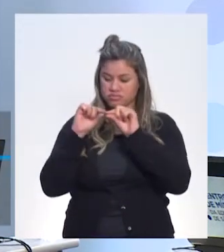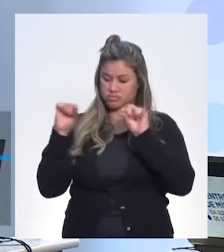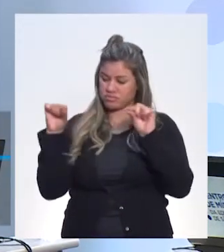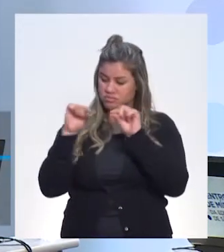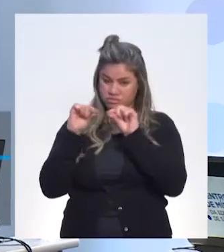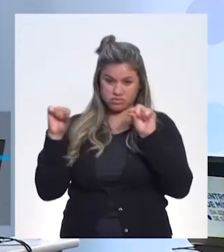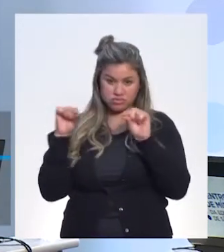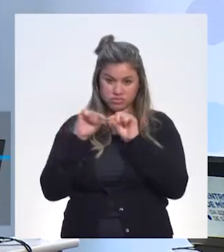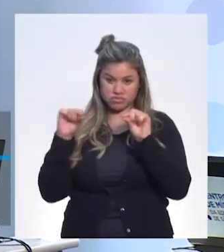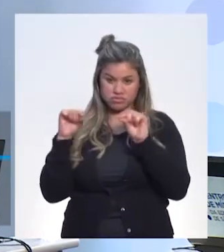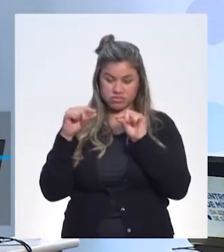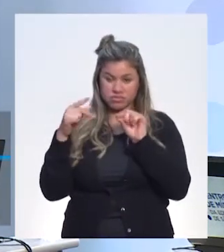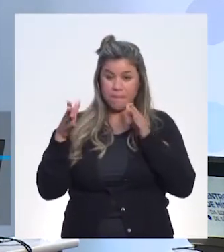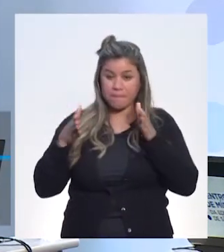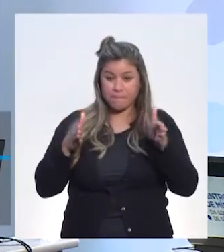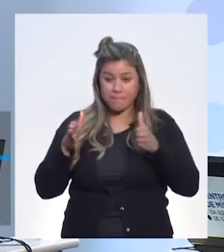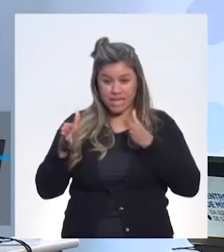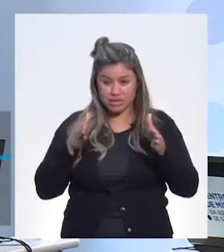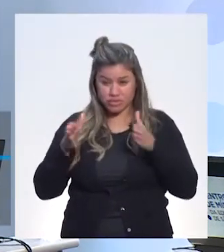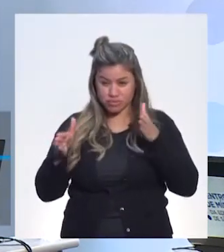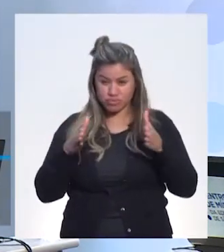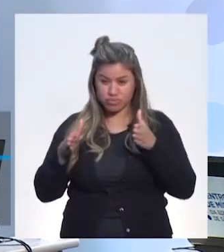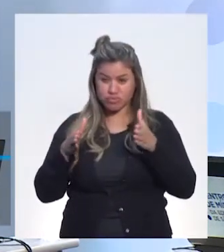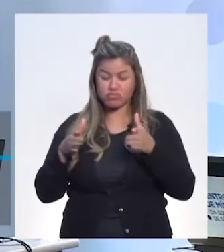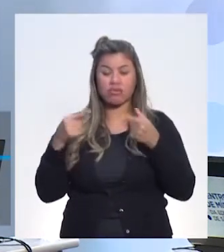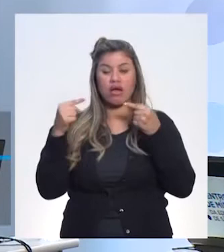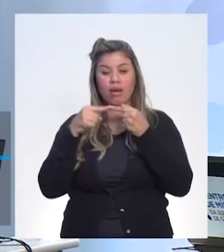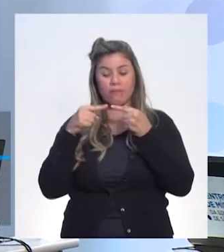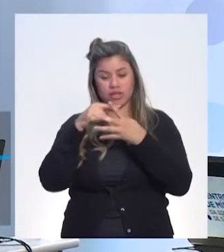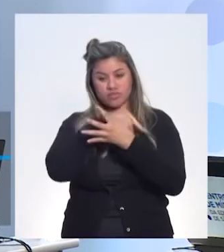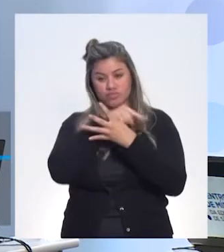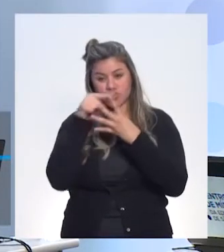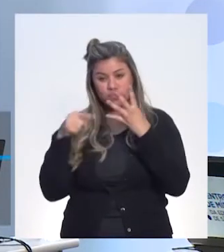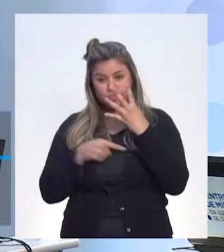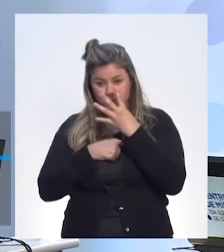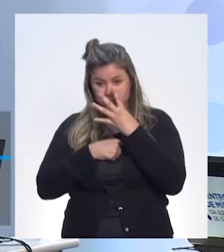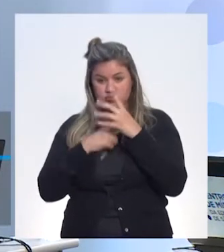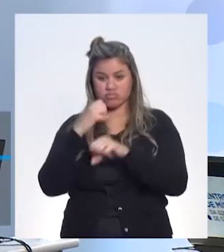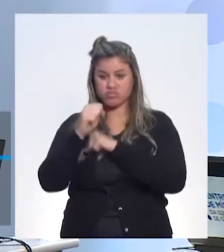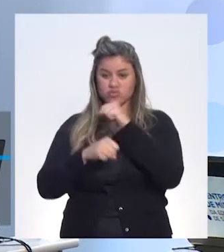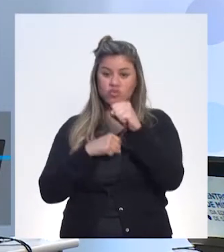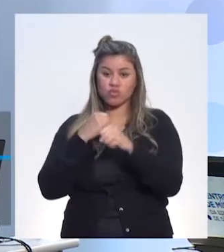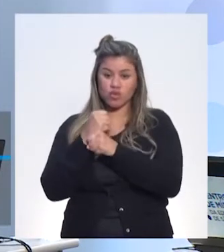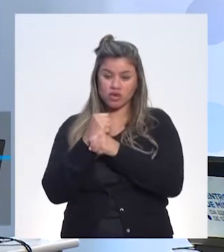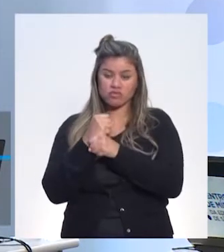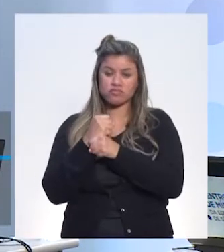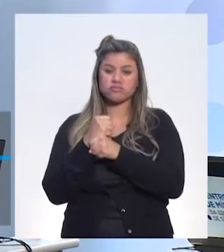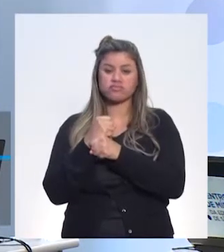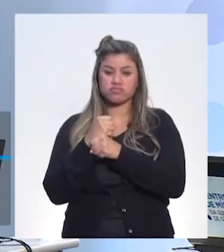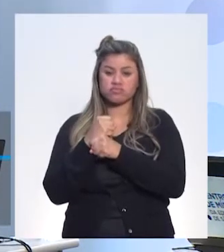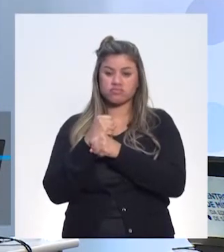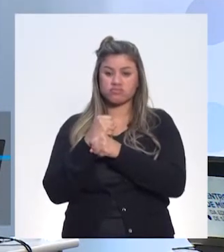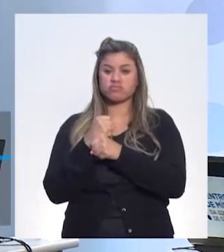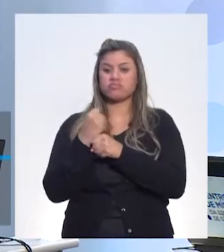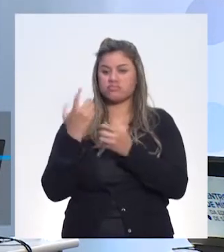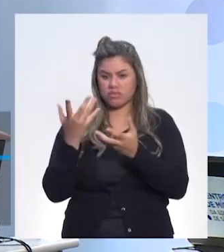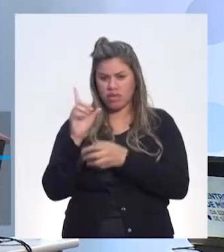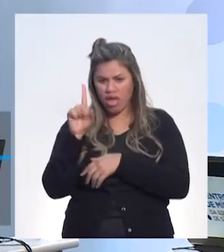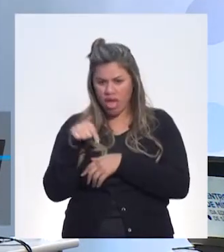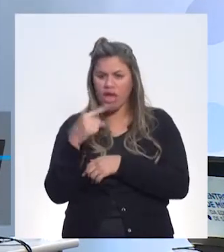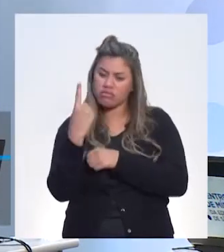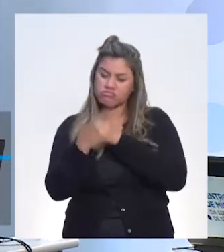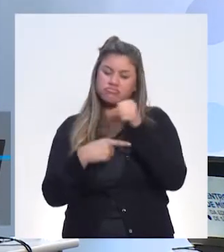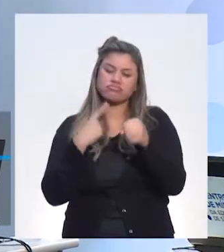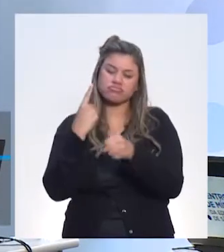certo? E o período das 4 estações do ano, quanto que é? 1 ano? É